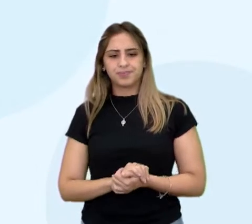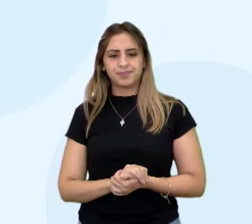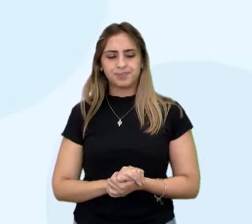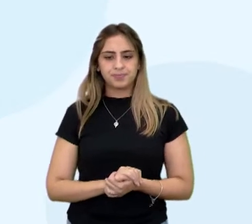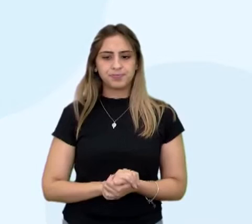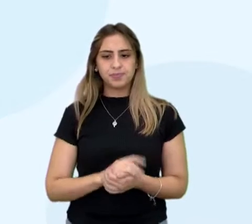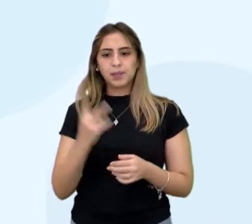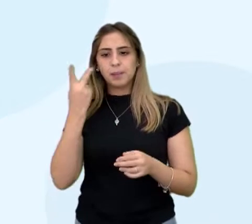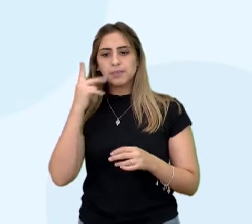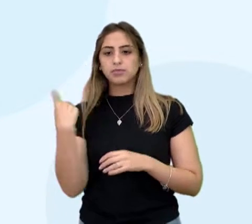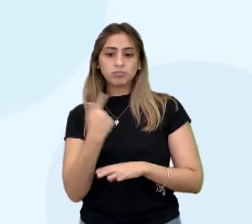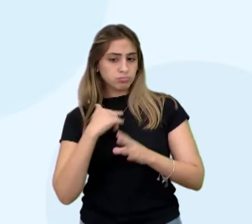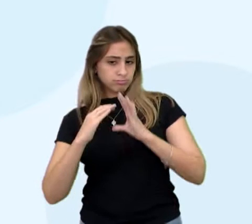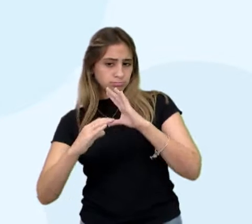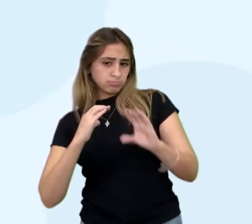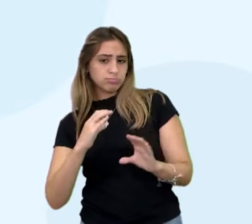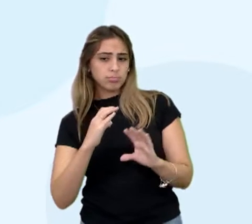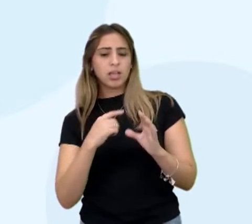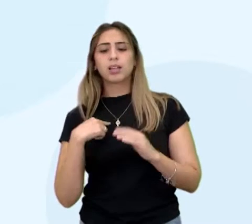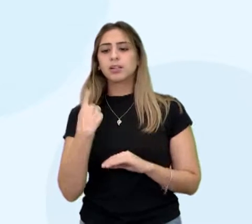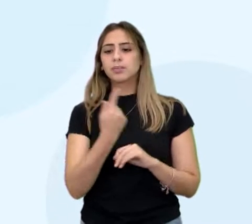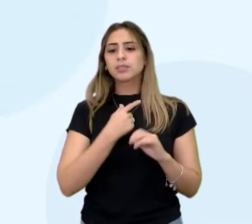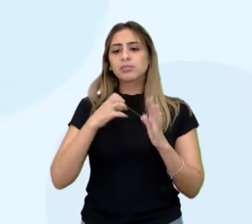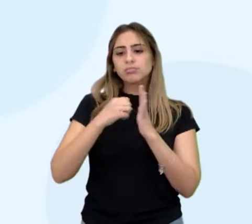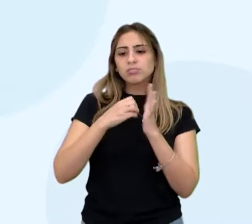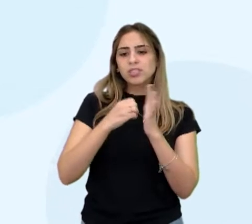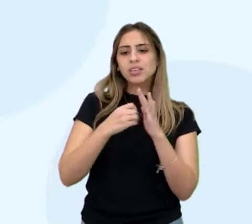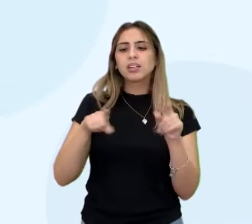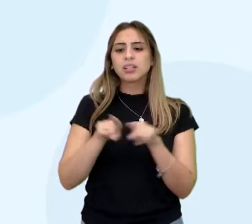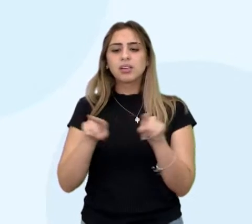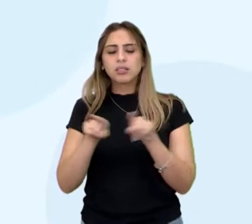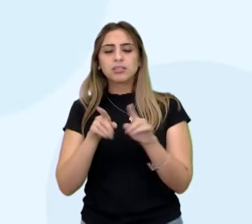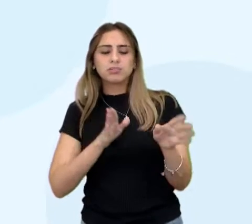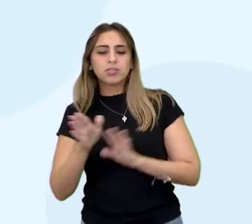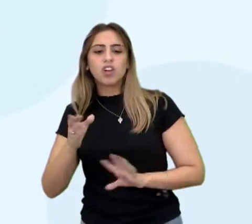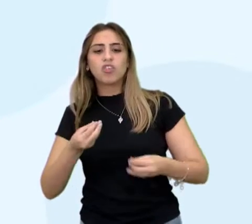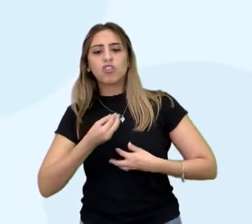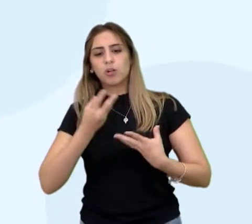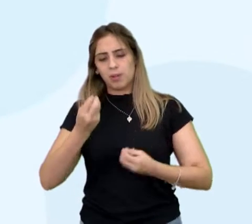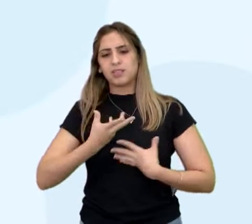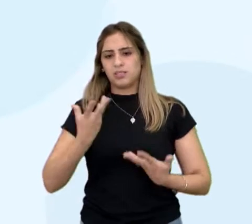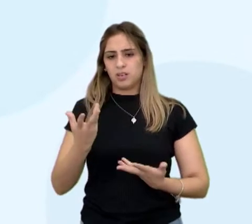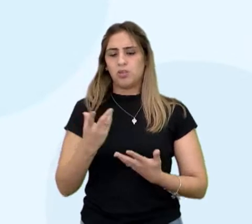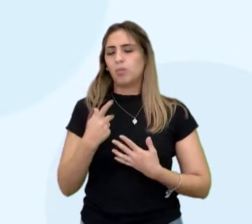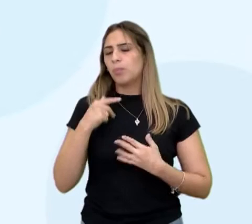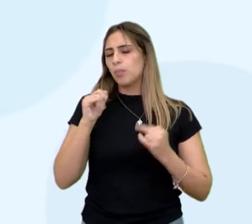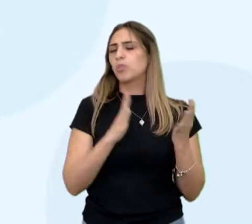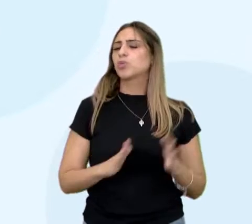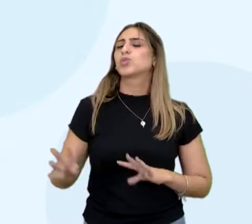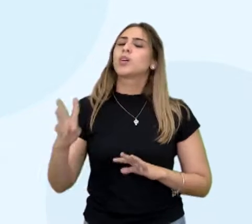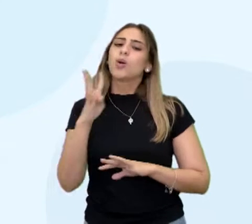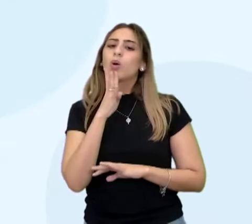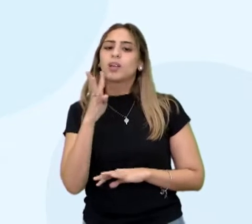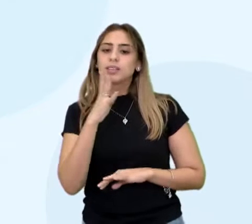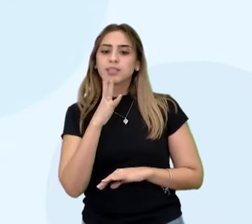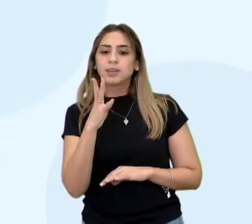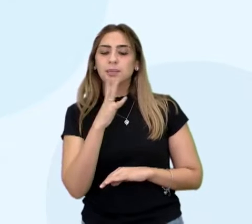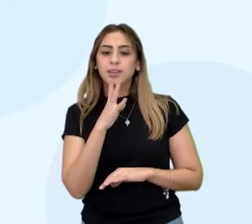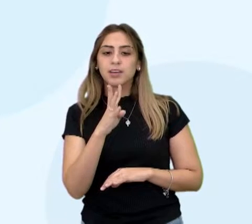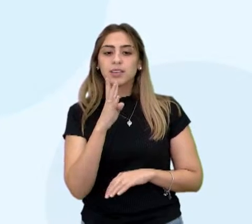Para a gente se comunicar, para a gente acessar e difundir informações, produzir